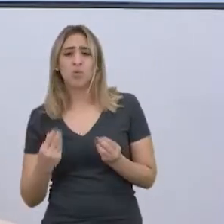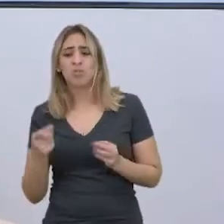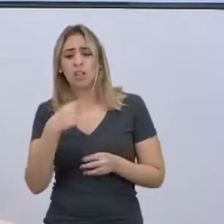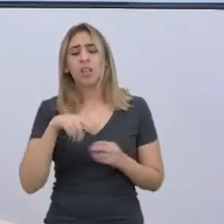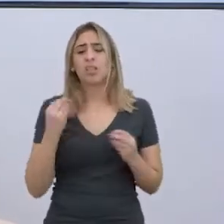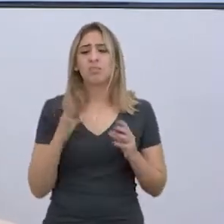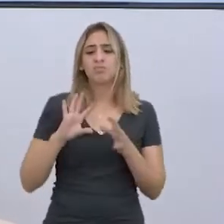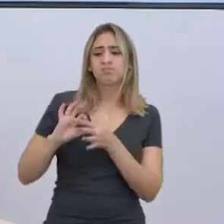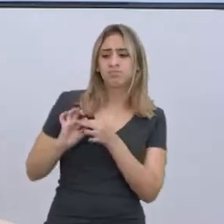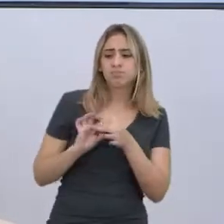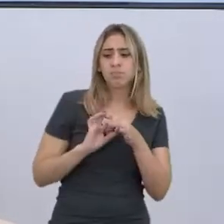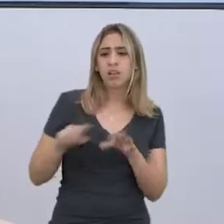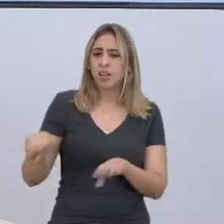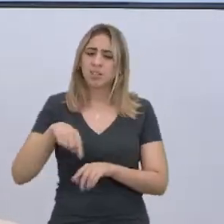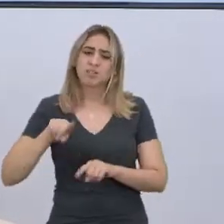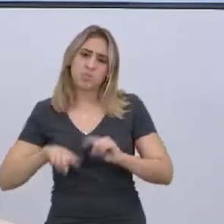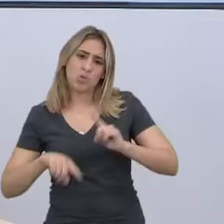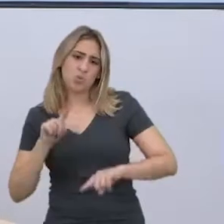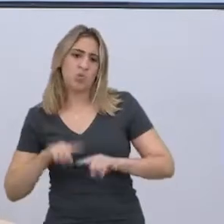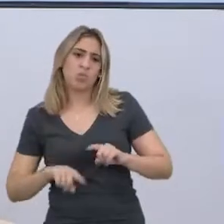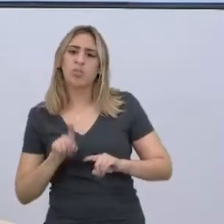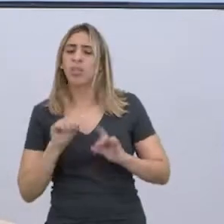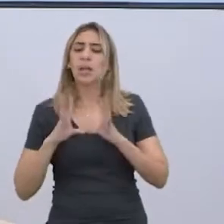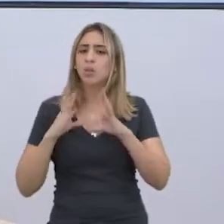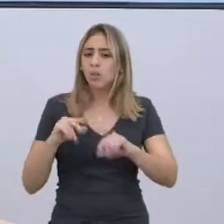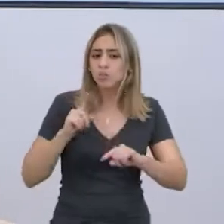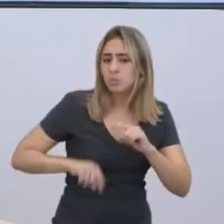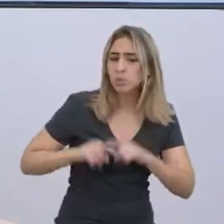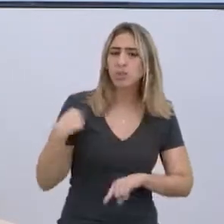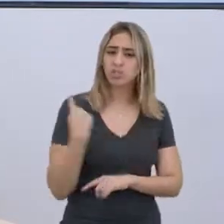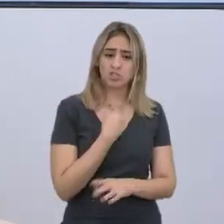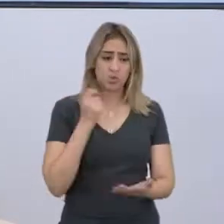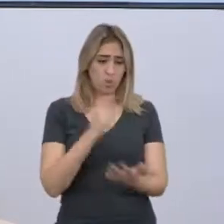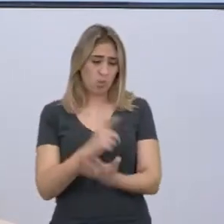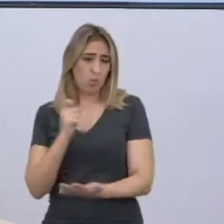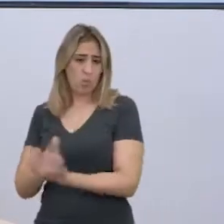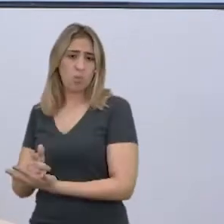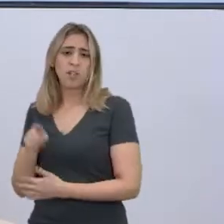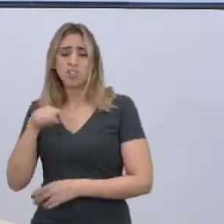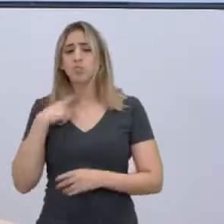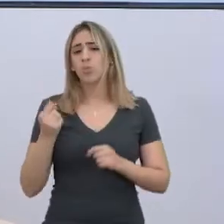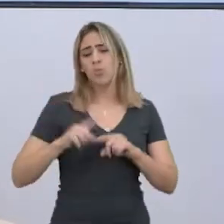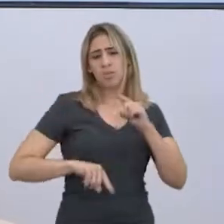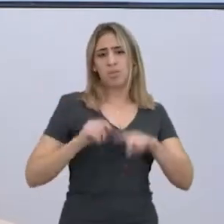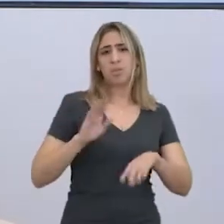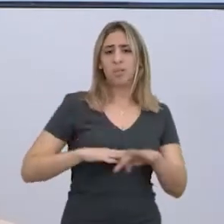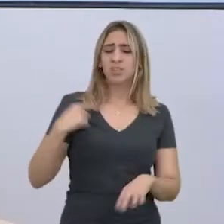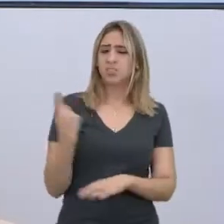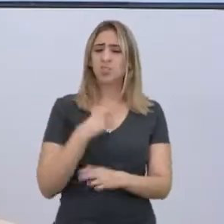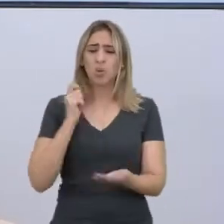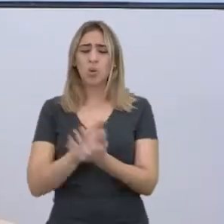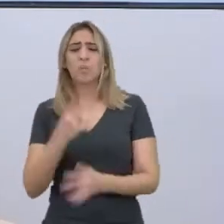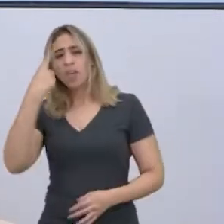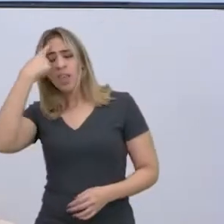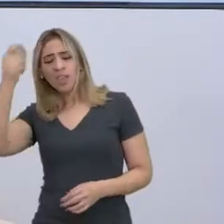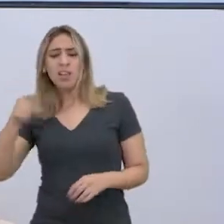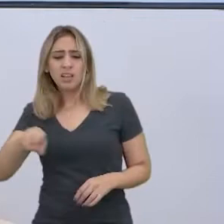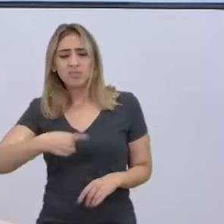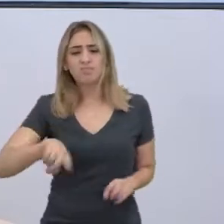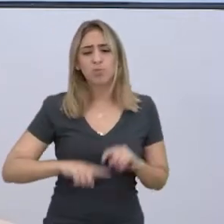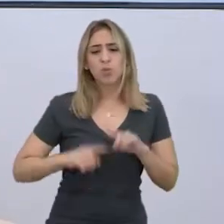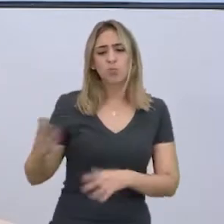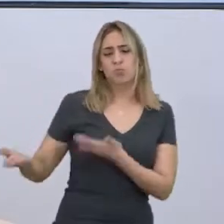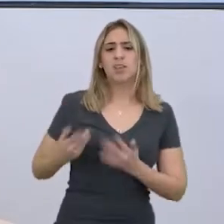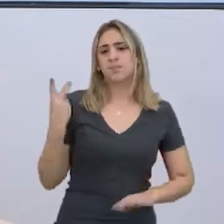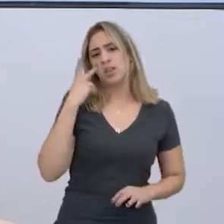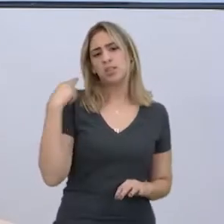tá vinculada a esses produtos. Nem todos os produtos que a gente compra pelo produto, a gente compra pela ideia que esse produto